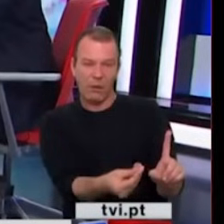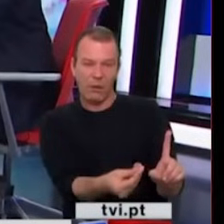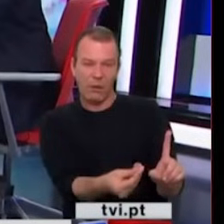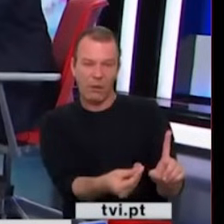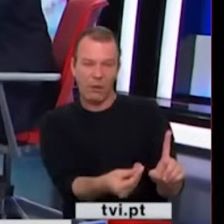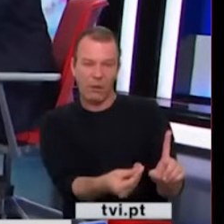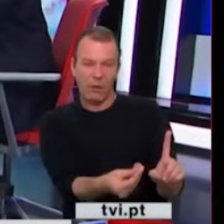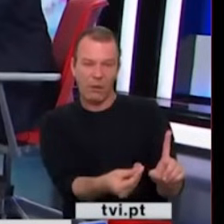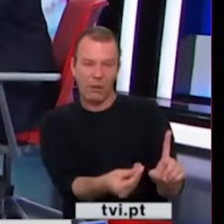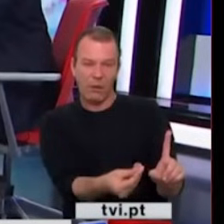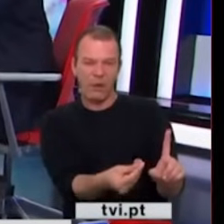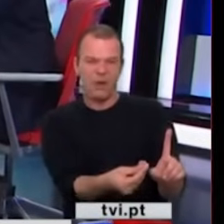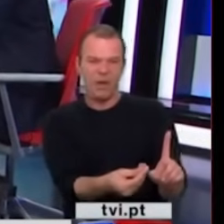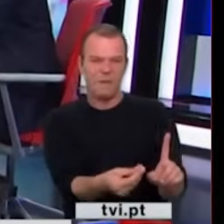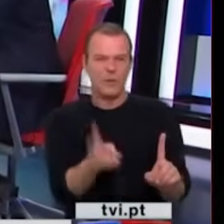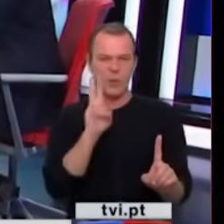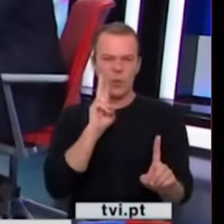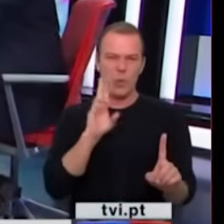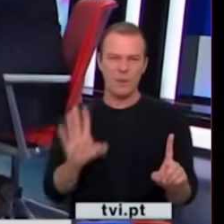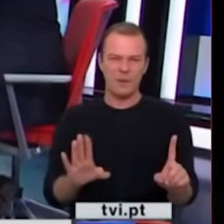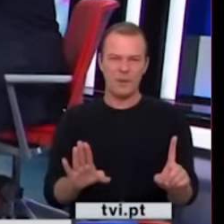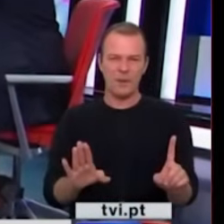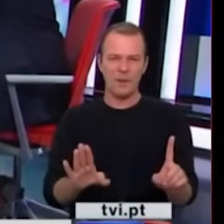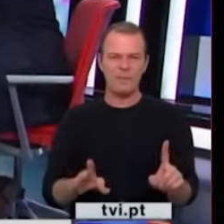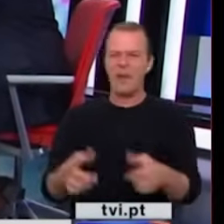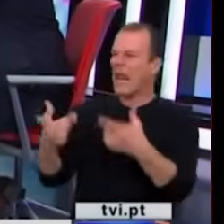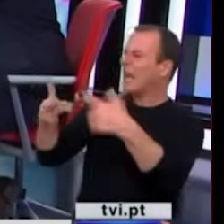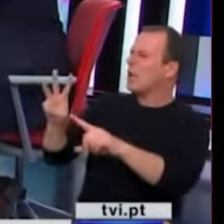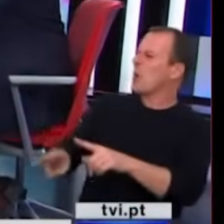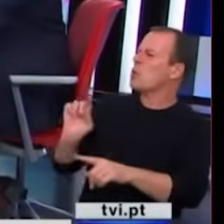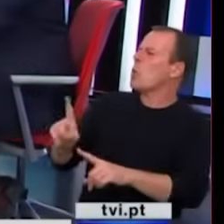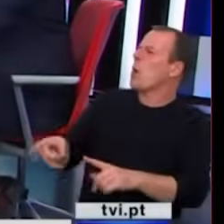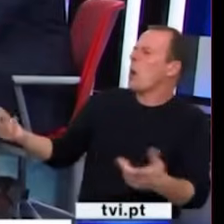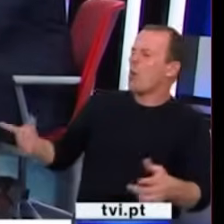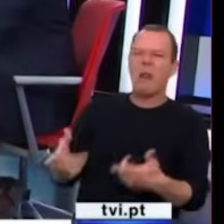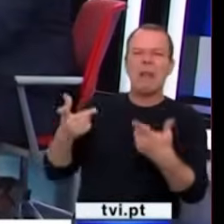sabemos o qu que linguagem